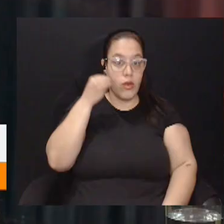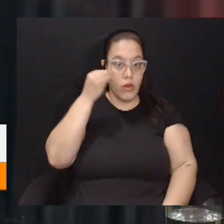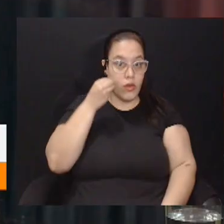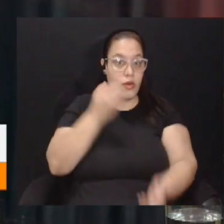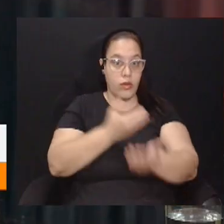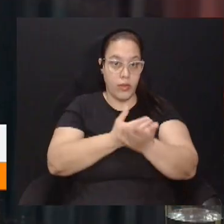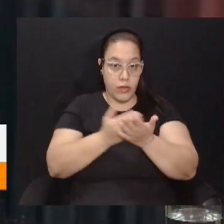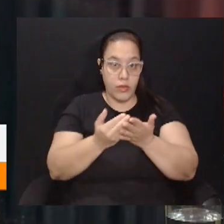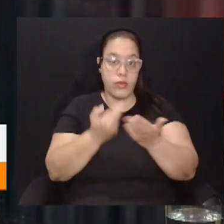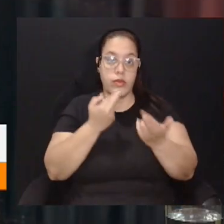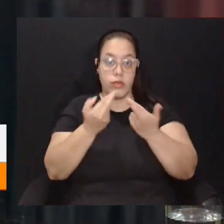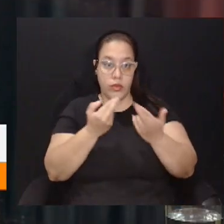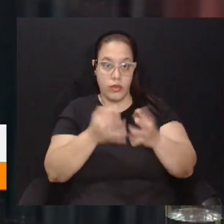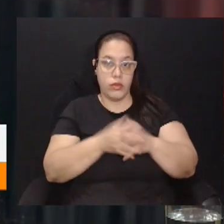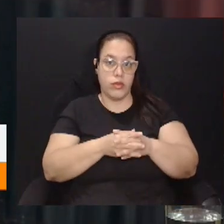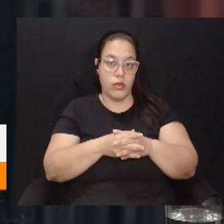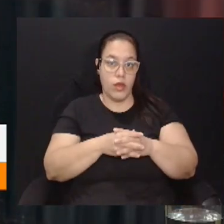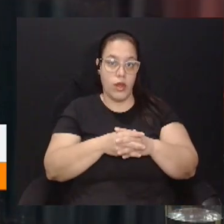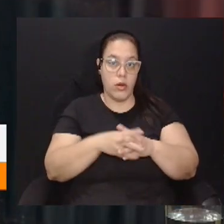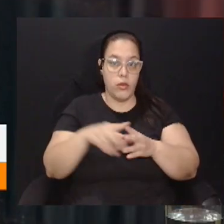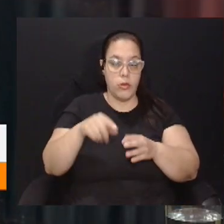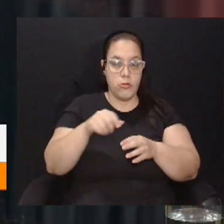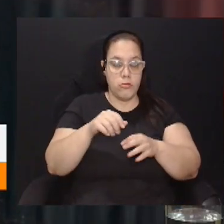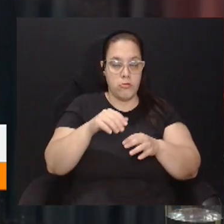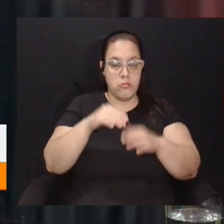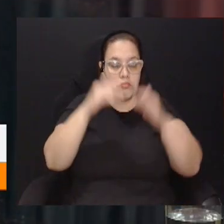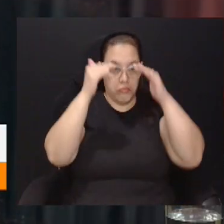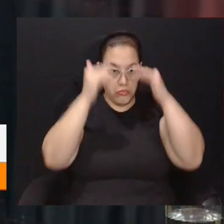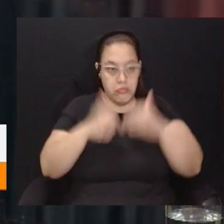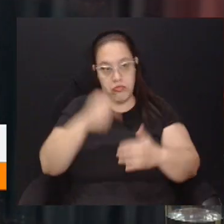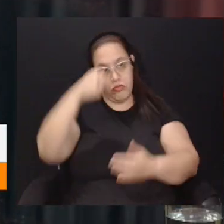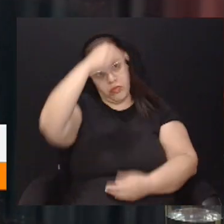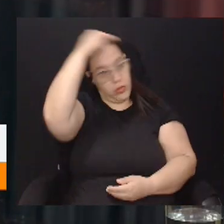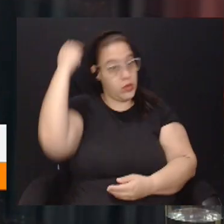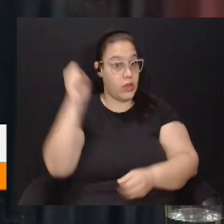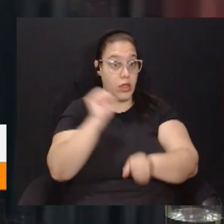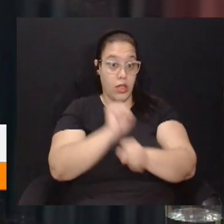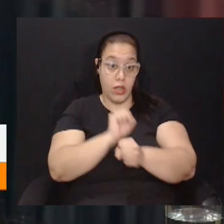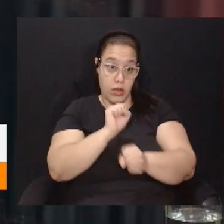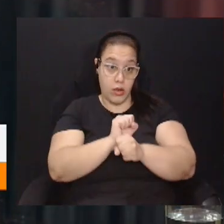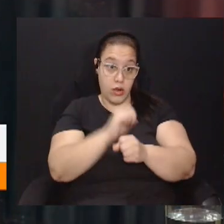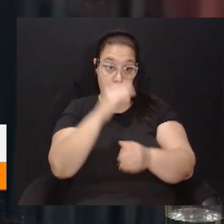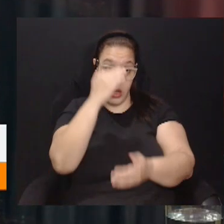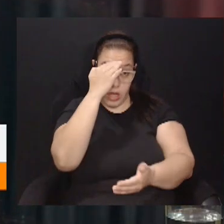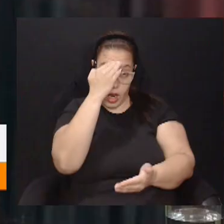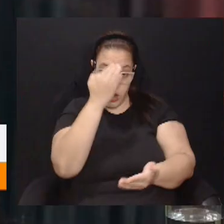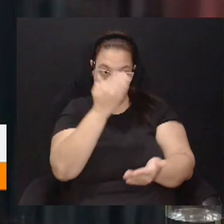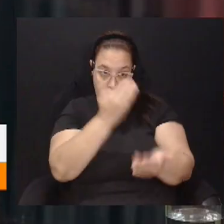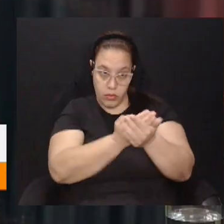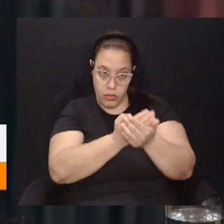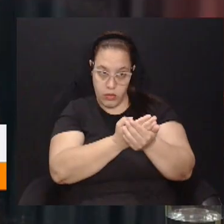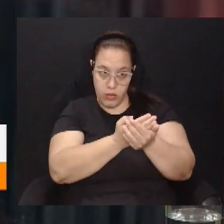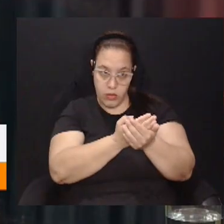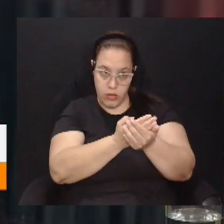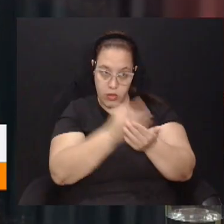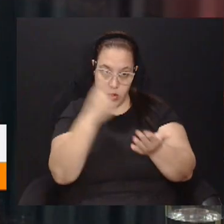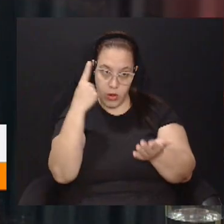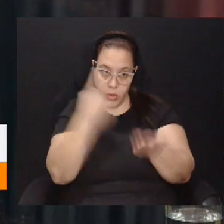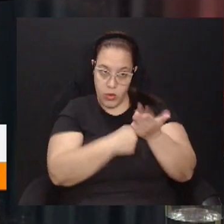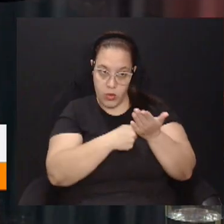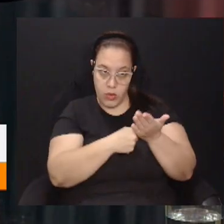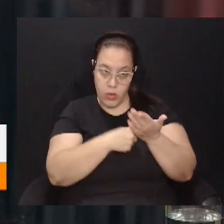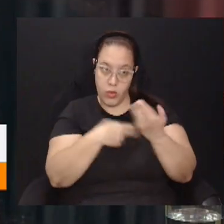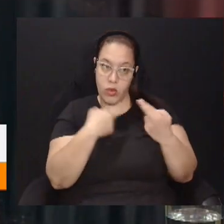relação sagrada, Uhum. que espera-se que ela cumpra a sua parte nesse